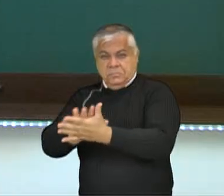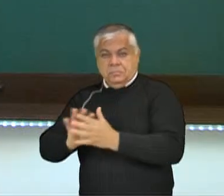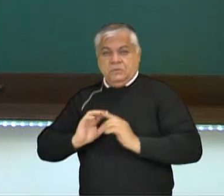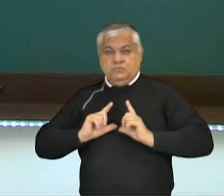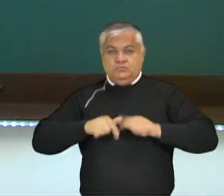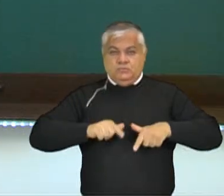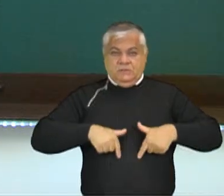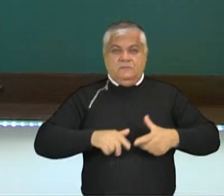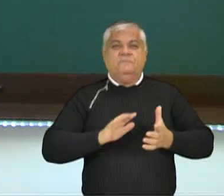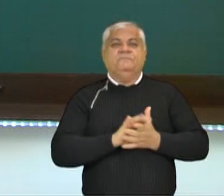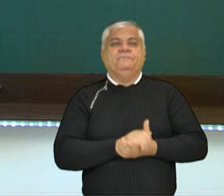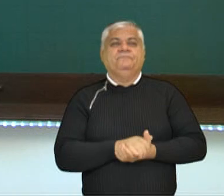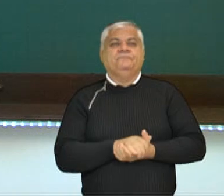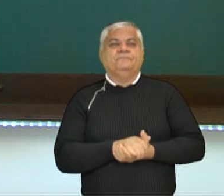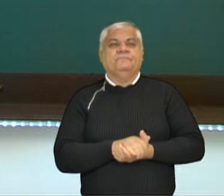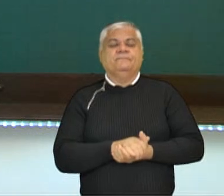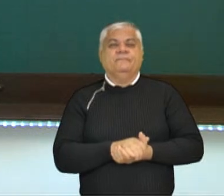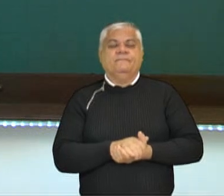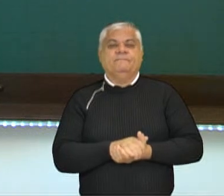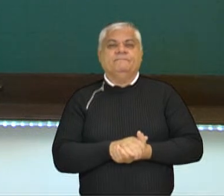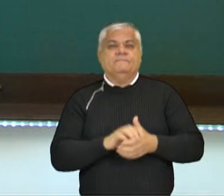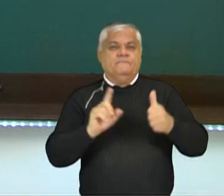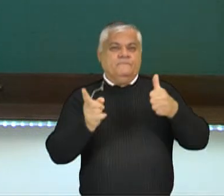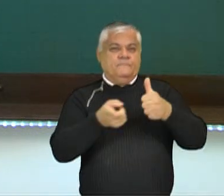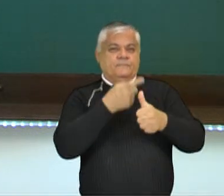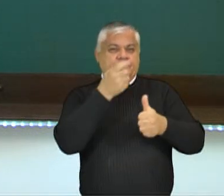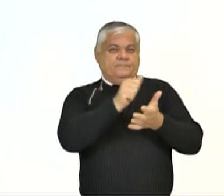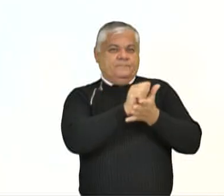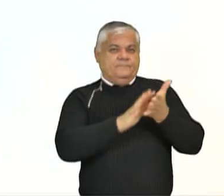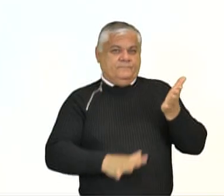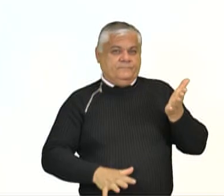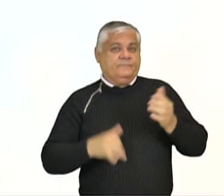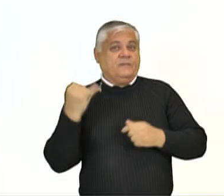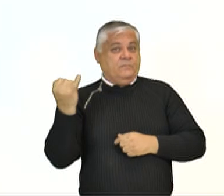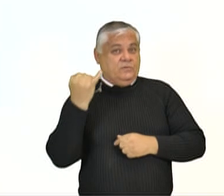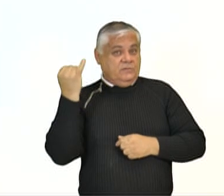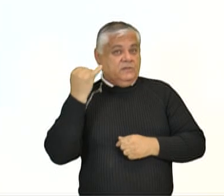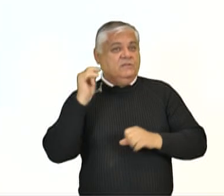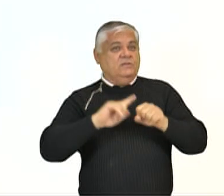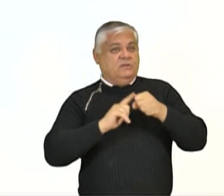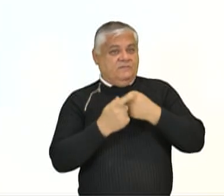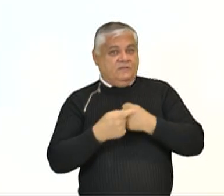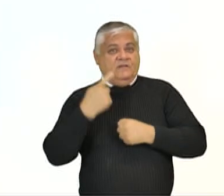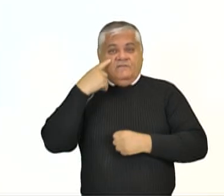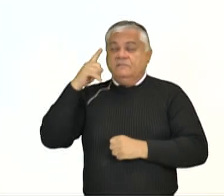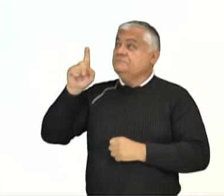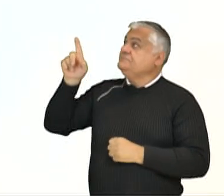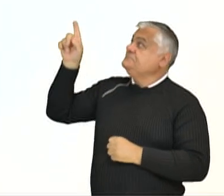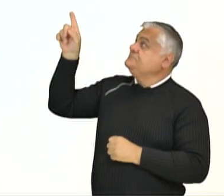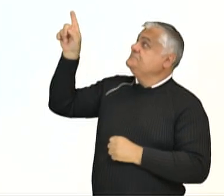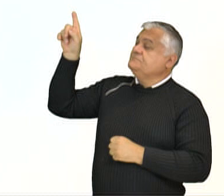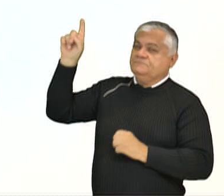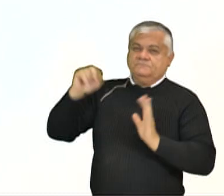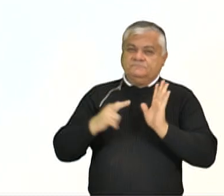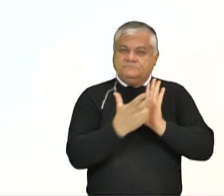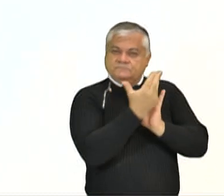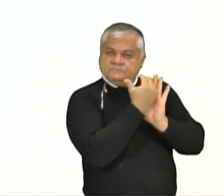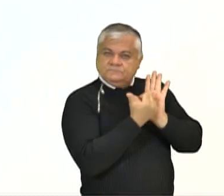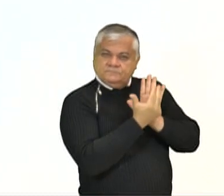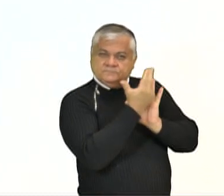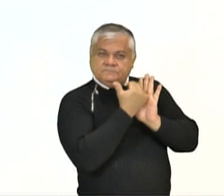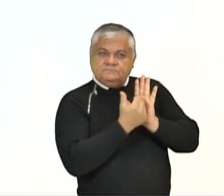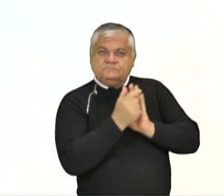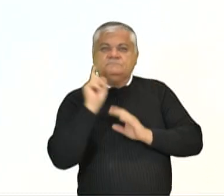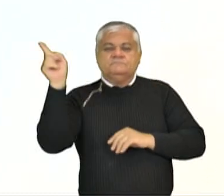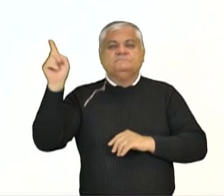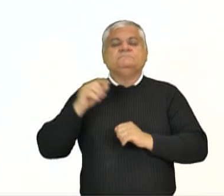judeus. Então vamos para uma atividade aí, importante na geografia também, análise de imagens, né, gráficos, tabelas. Hoje tem uma charge